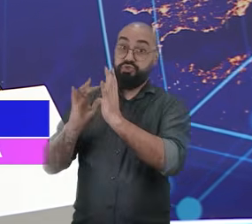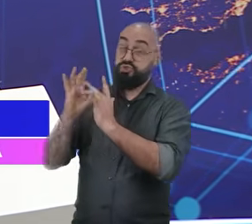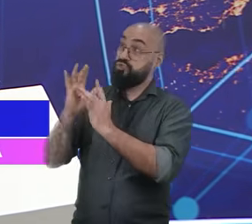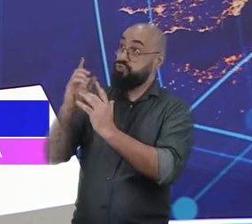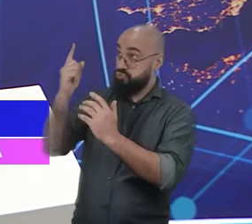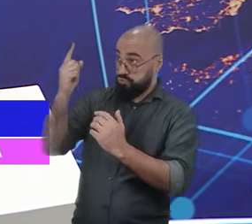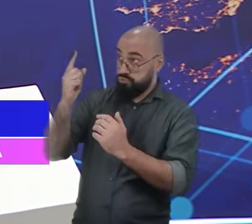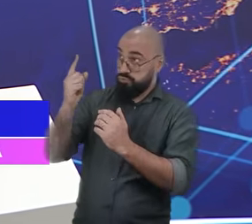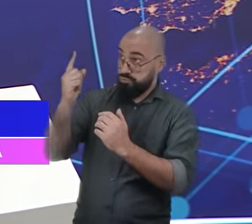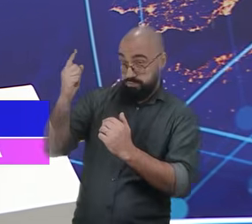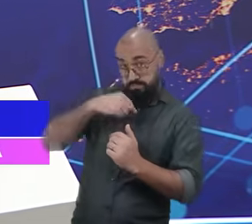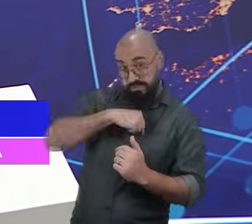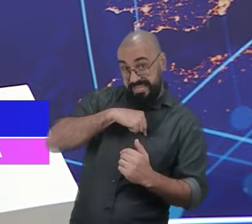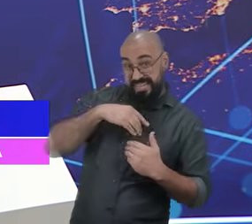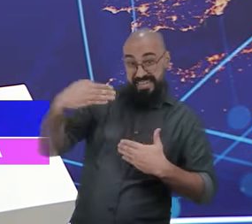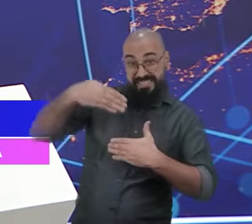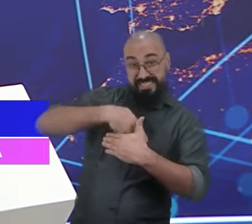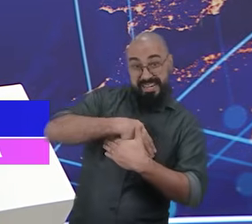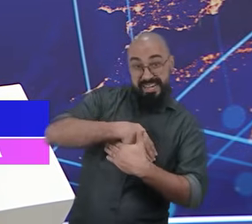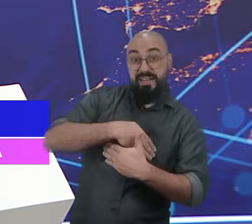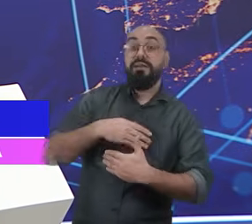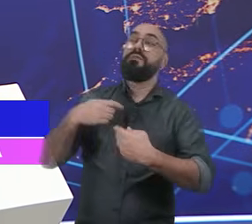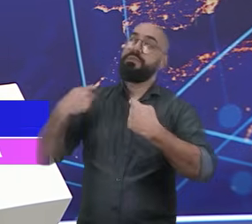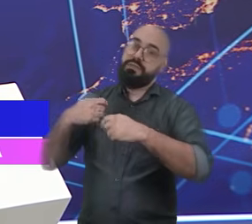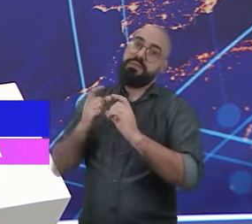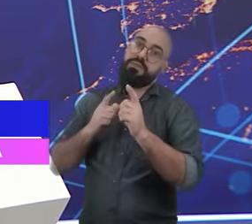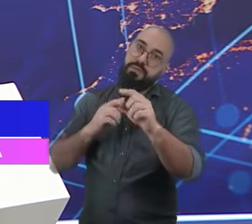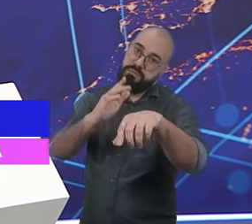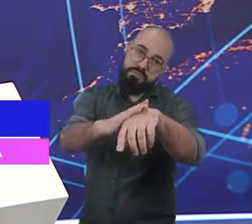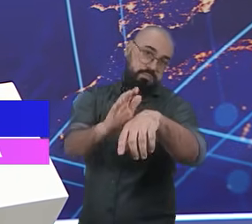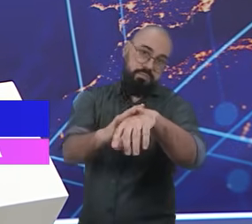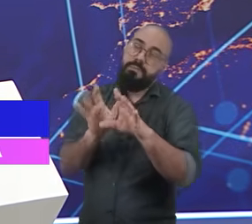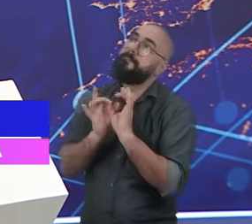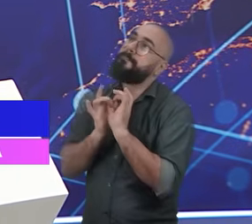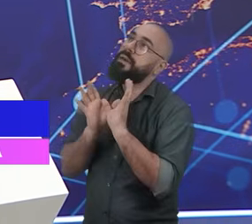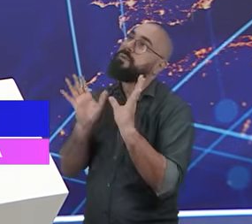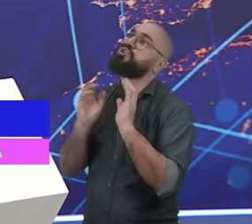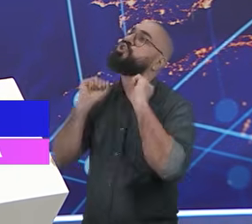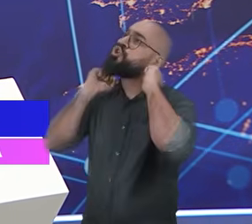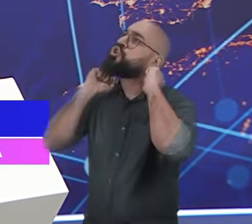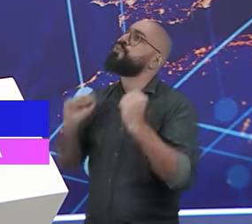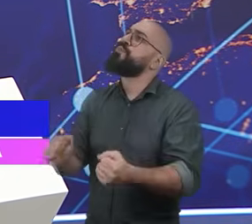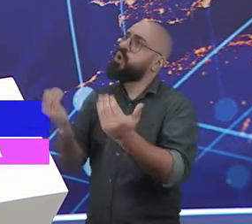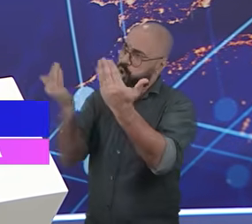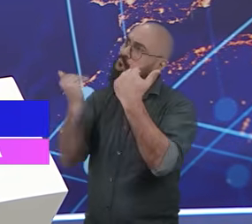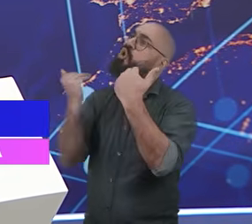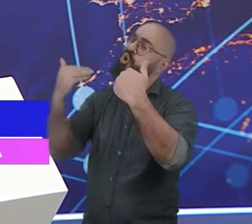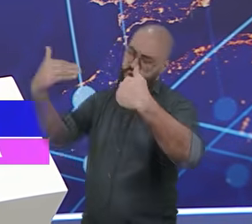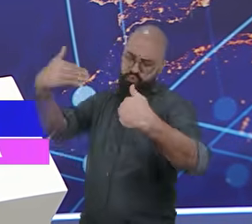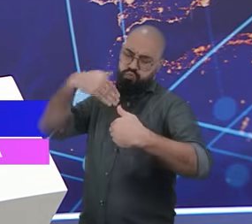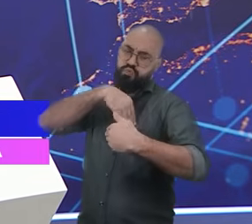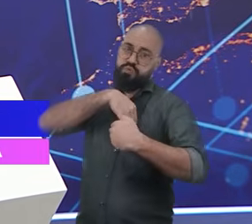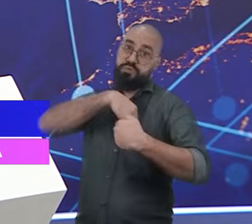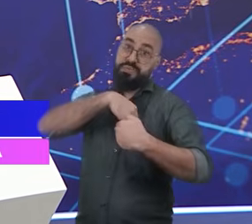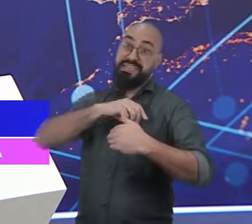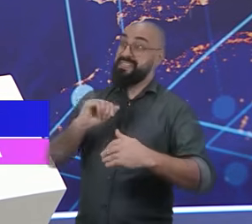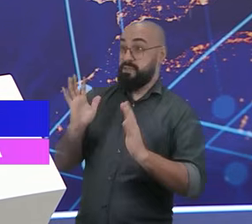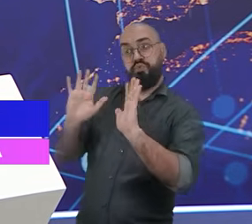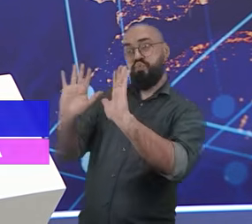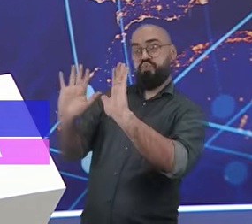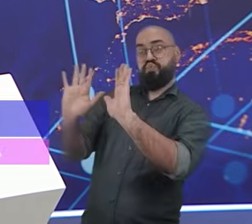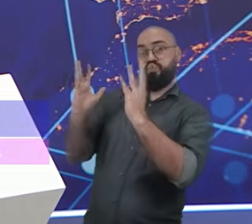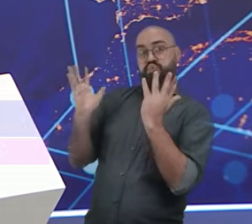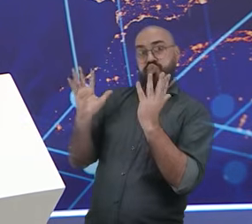portas, é preciso que você permita a entrada. Ele não vai entrar se você não